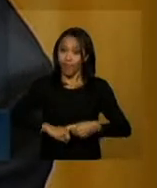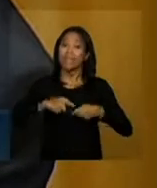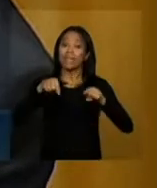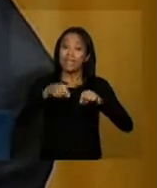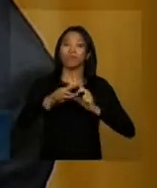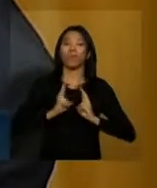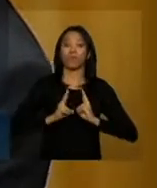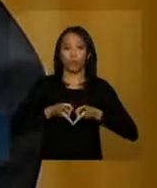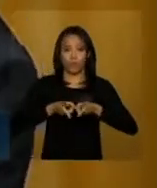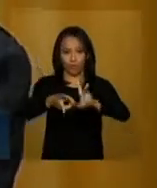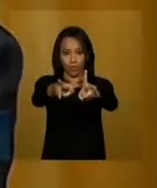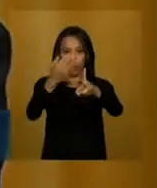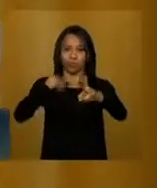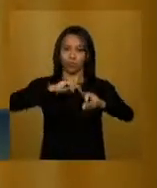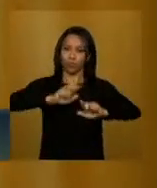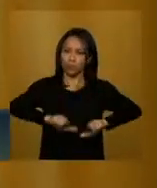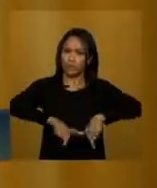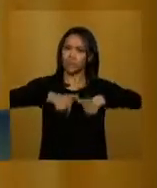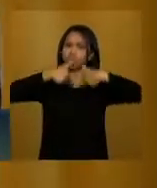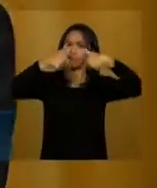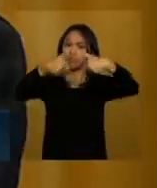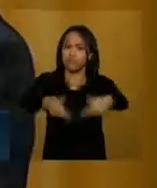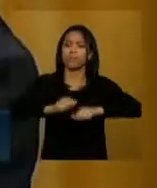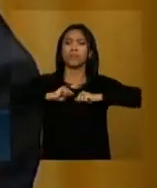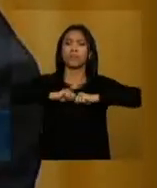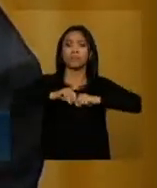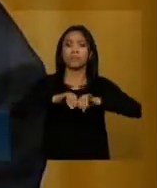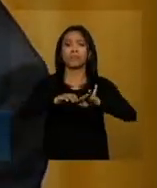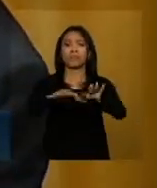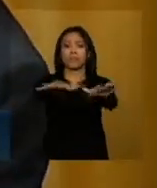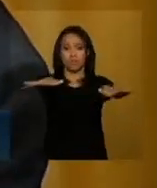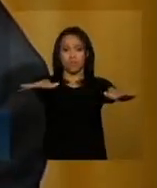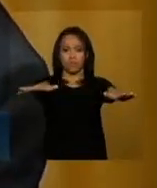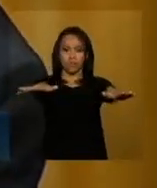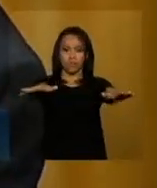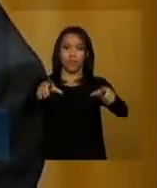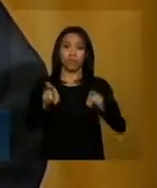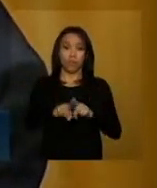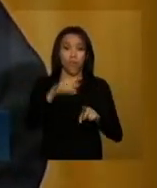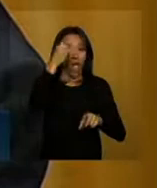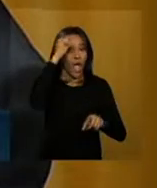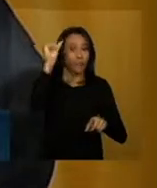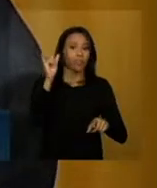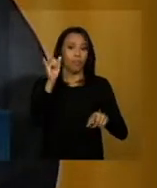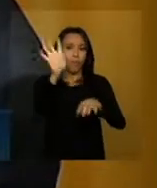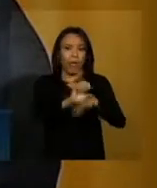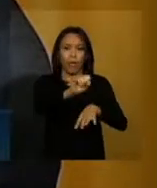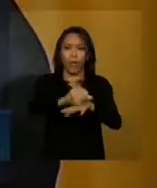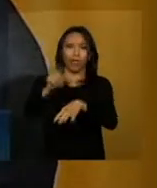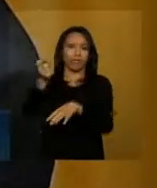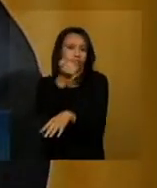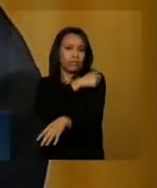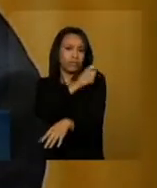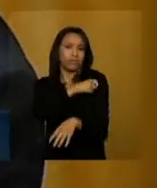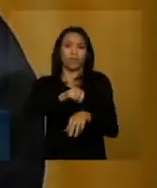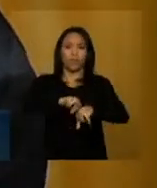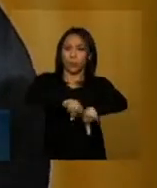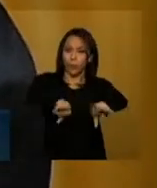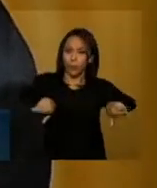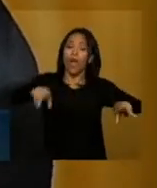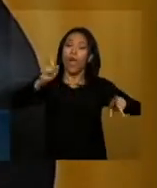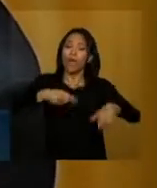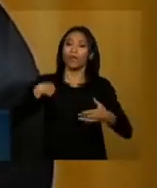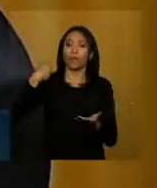cooperação como uma plataforma de expansão de imunização para os países da região. Esse é um compromisso que o